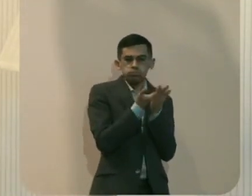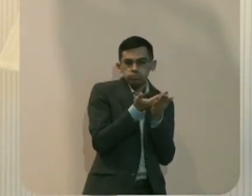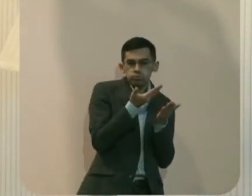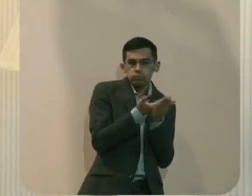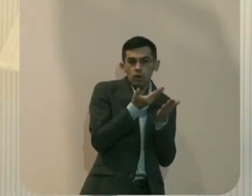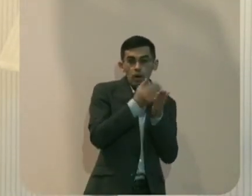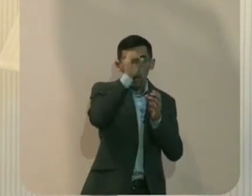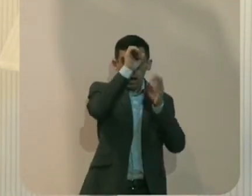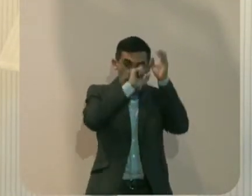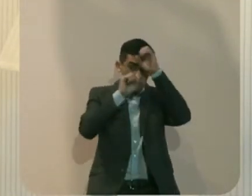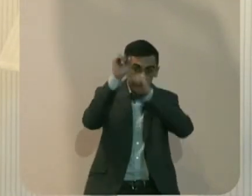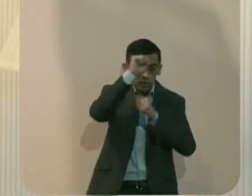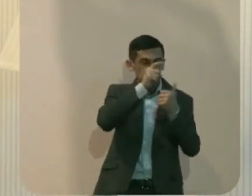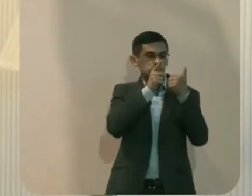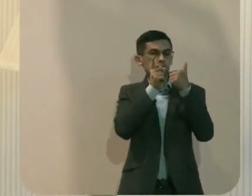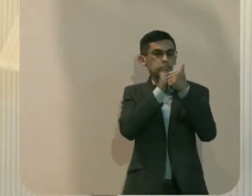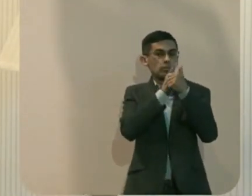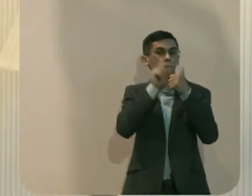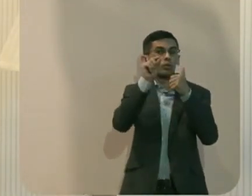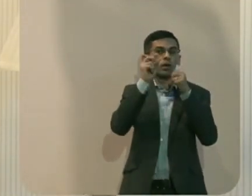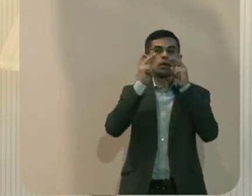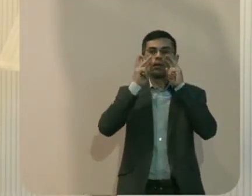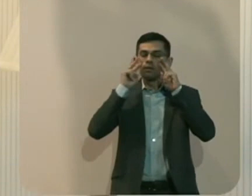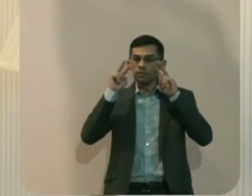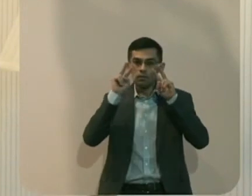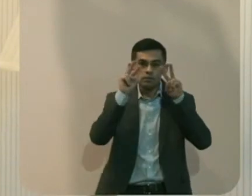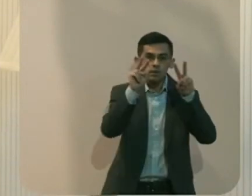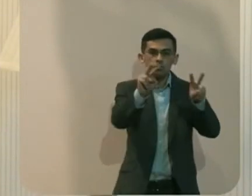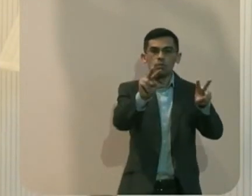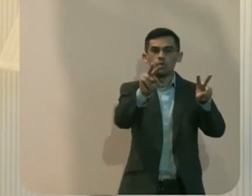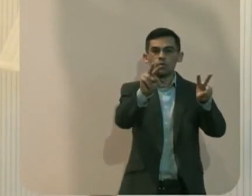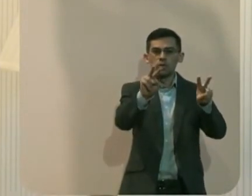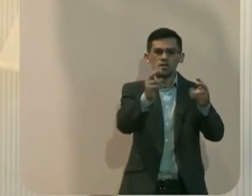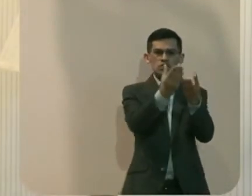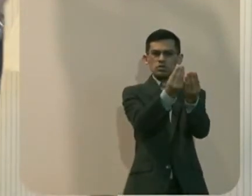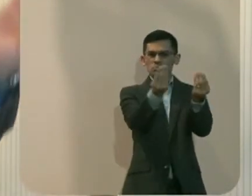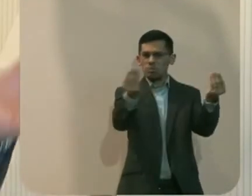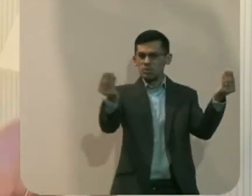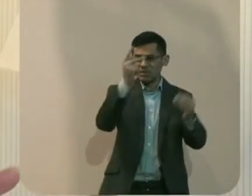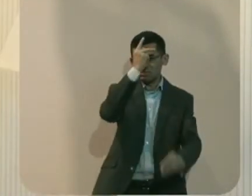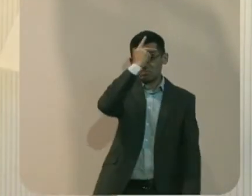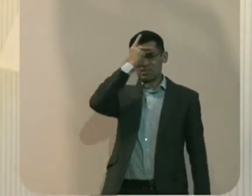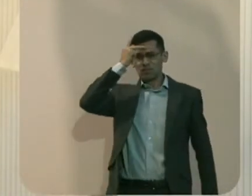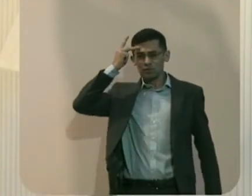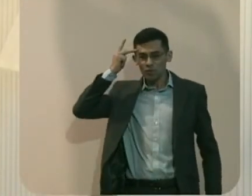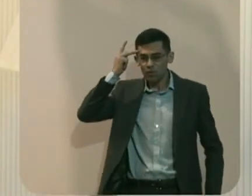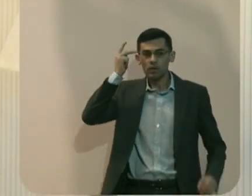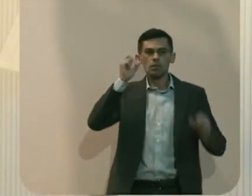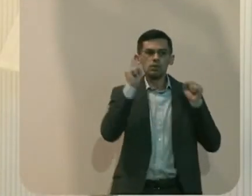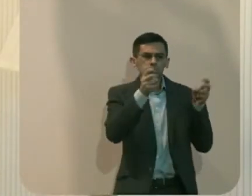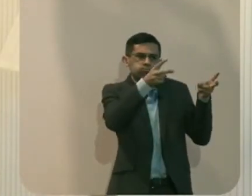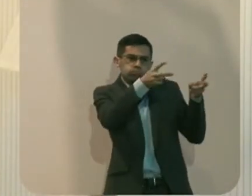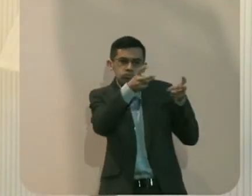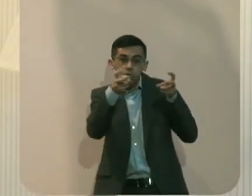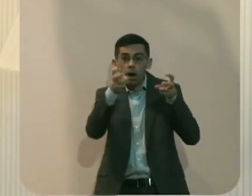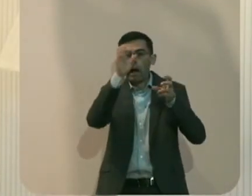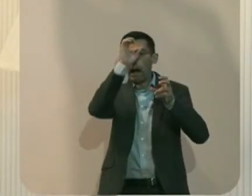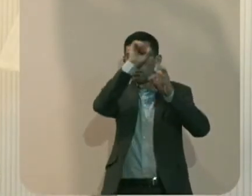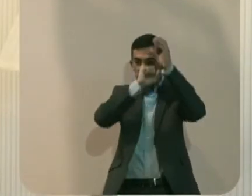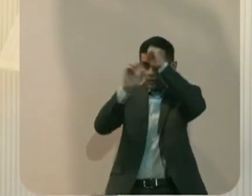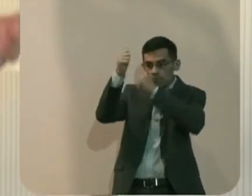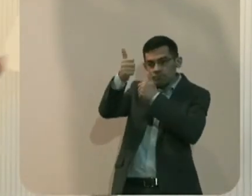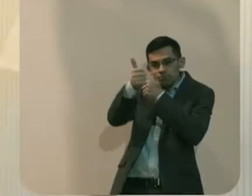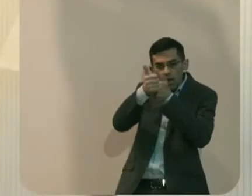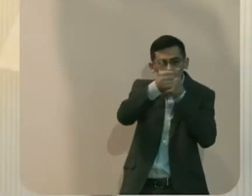que o primeiro recurso foi o testemunho dessa grande nuvem de testemunhas que estão ao